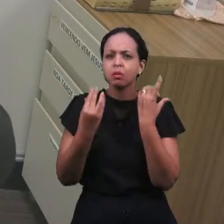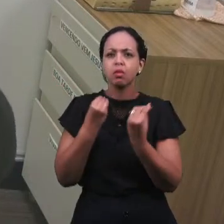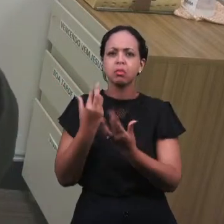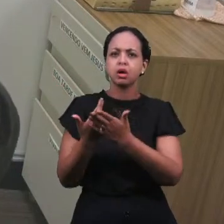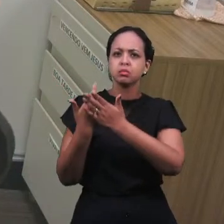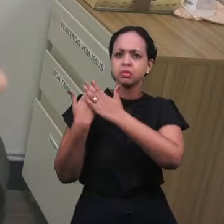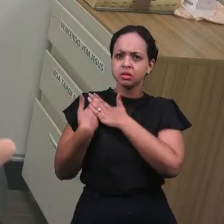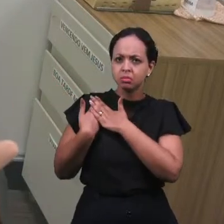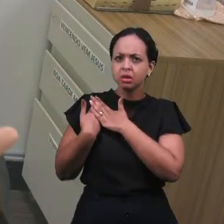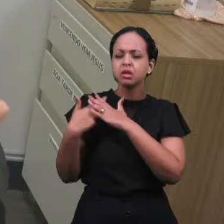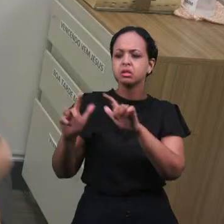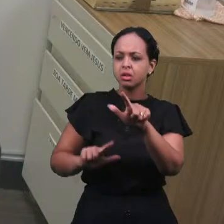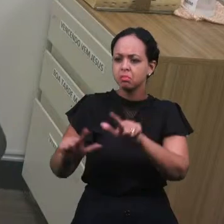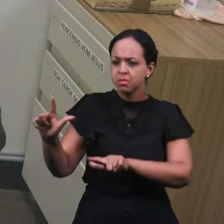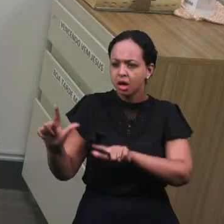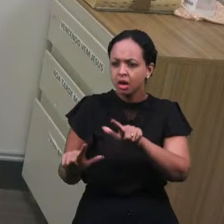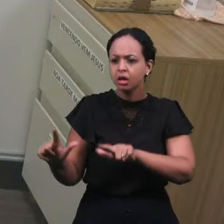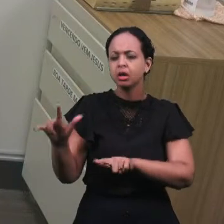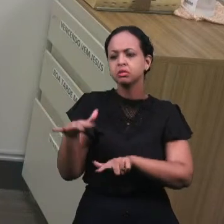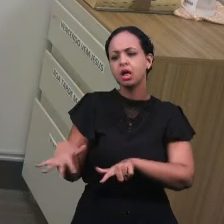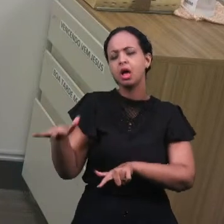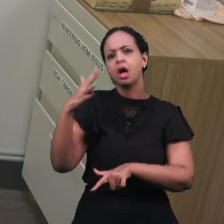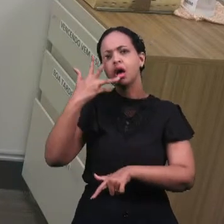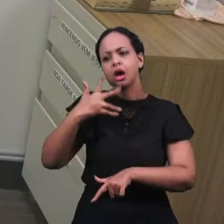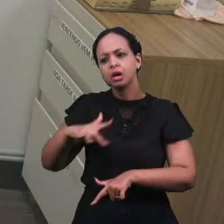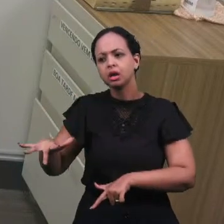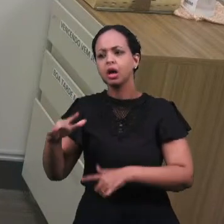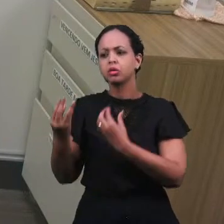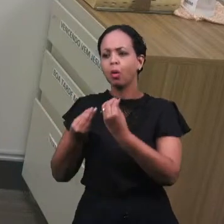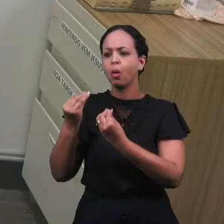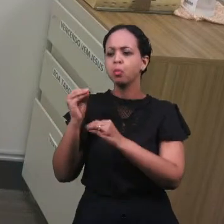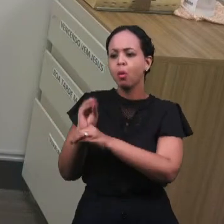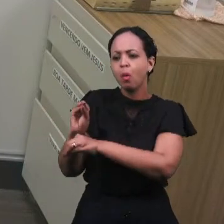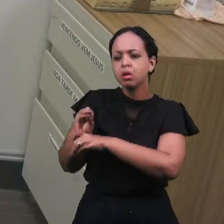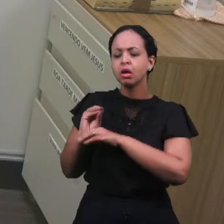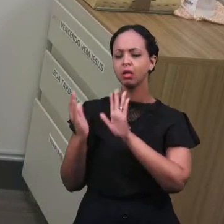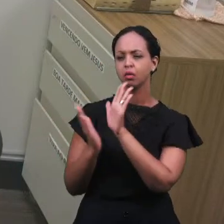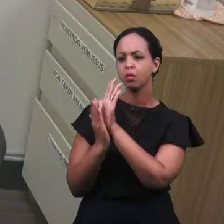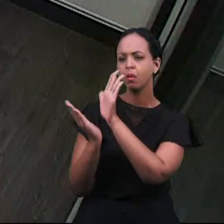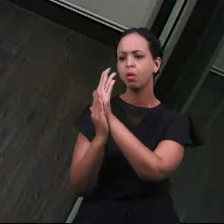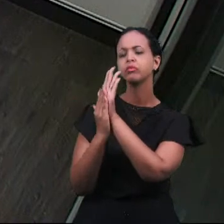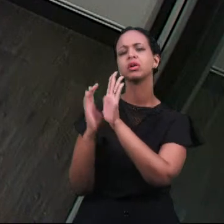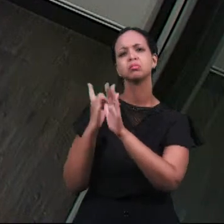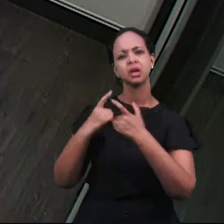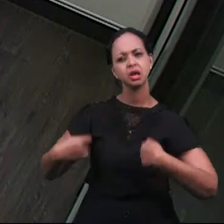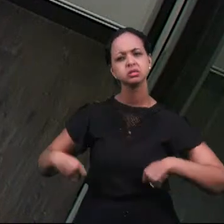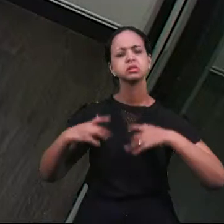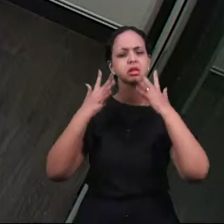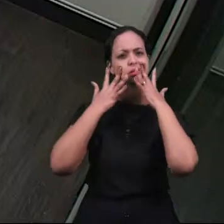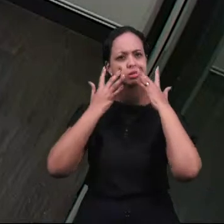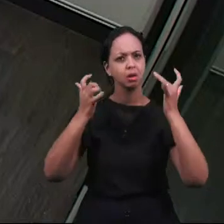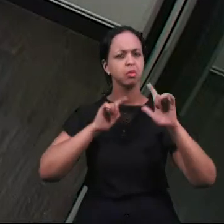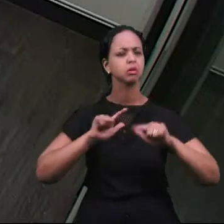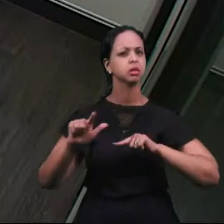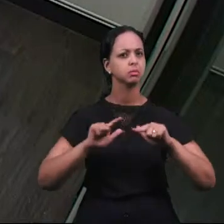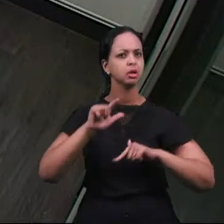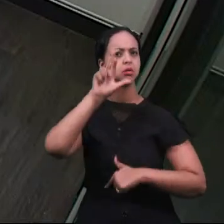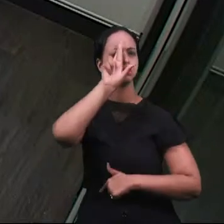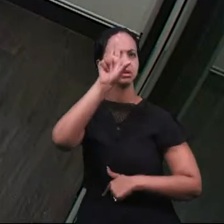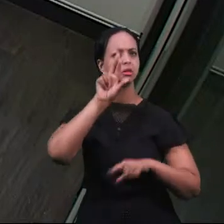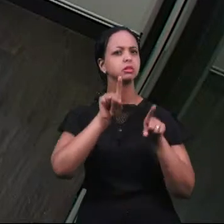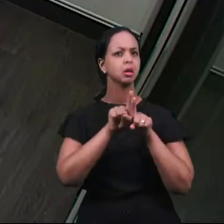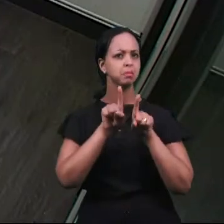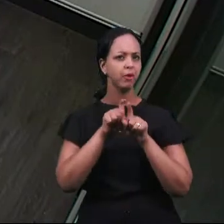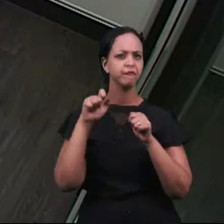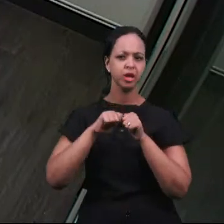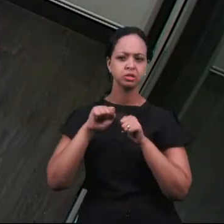um trabalho para o Senhor e para as crianças, pastor. É o temor, e tem que ter o temor mesmo para trabalhar para o Senhor e principalmente fazendo esse